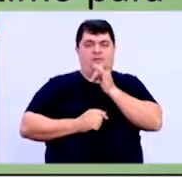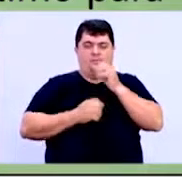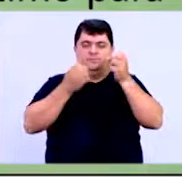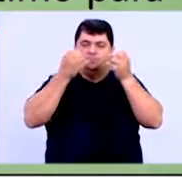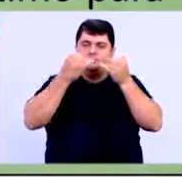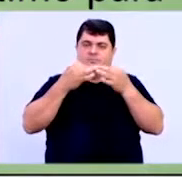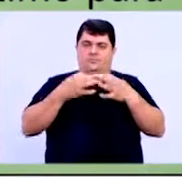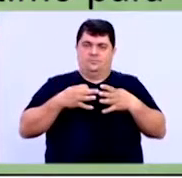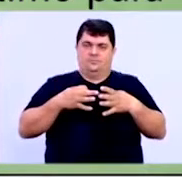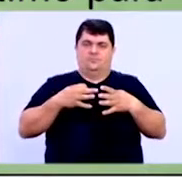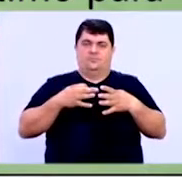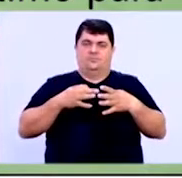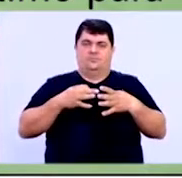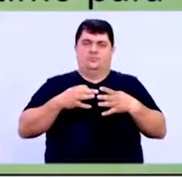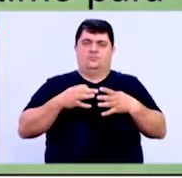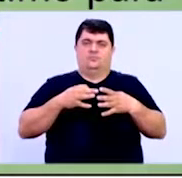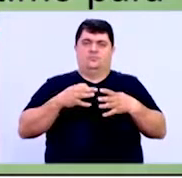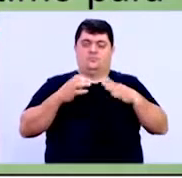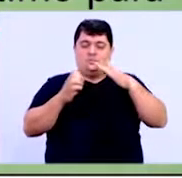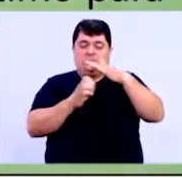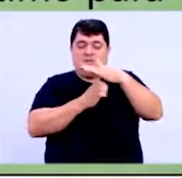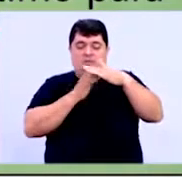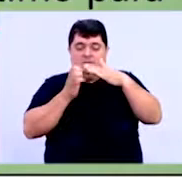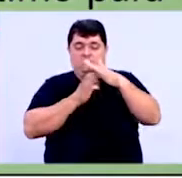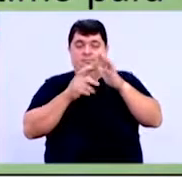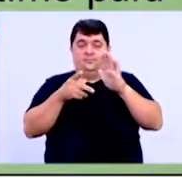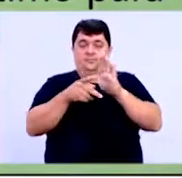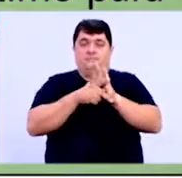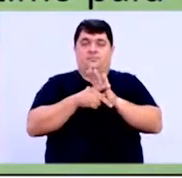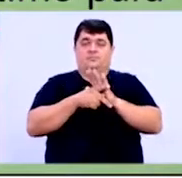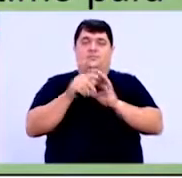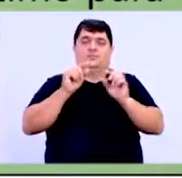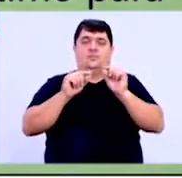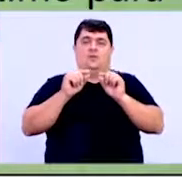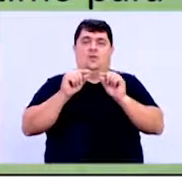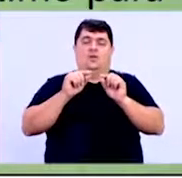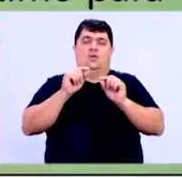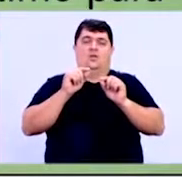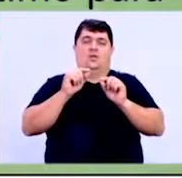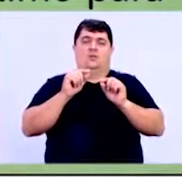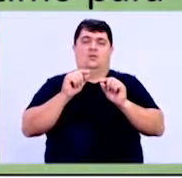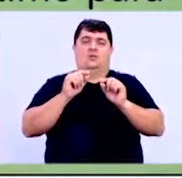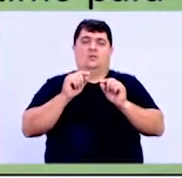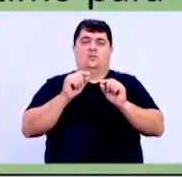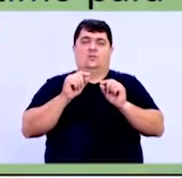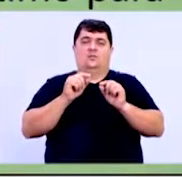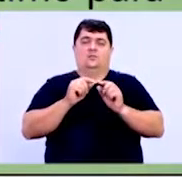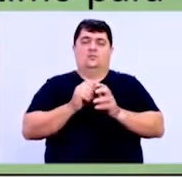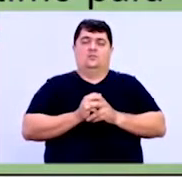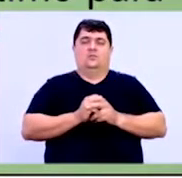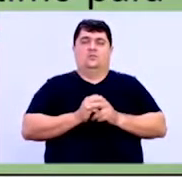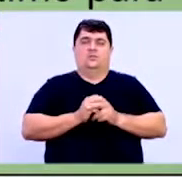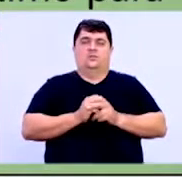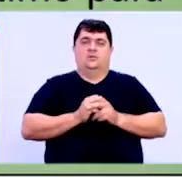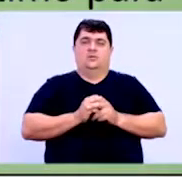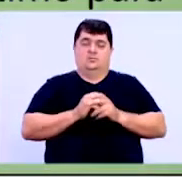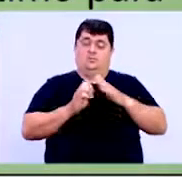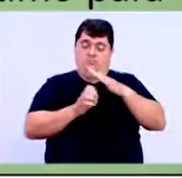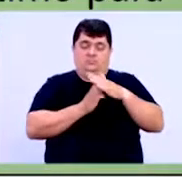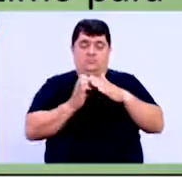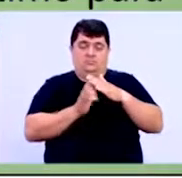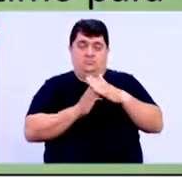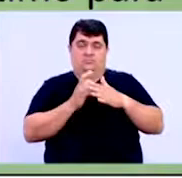momento, turma, a empresa, estou colocando a razão de existir. Essa